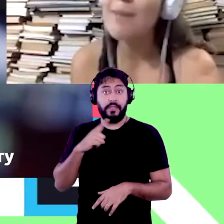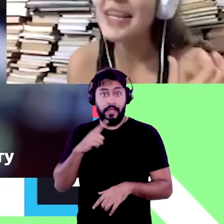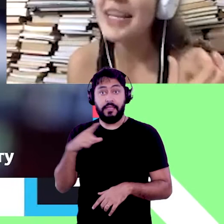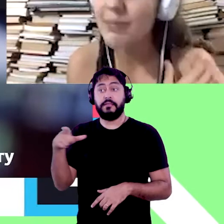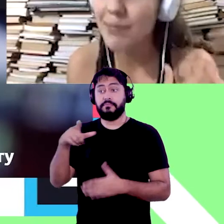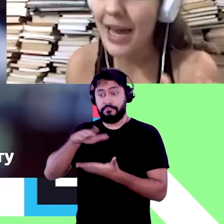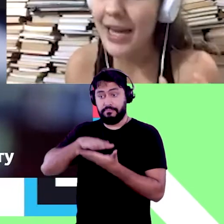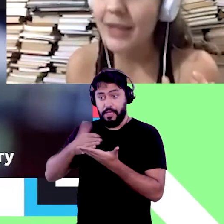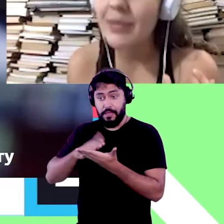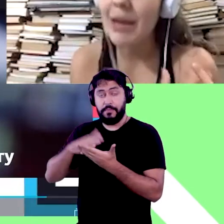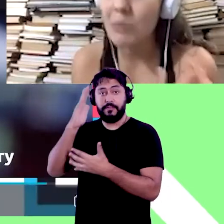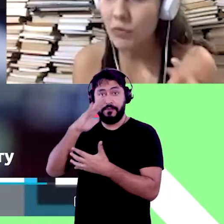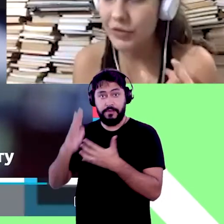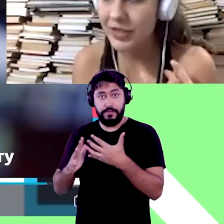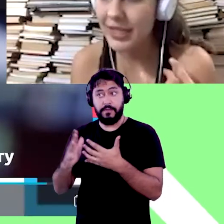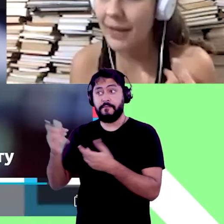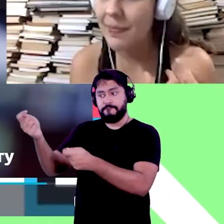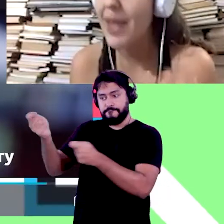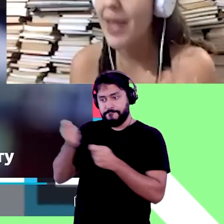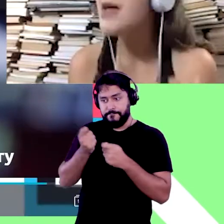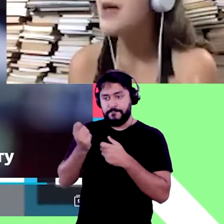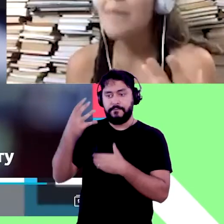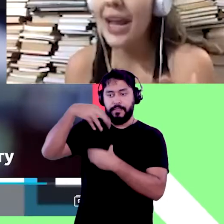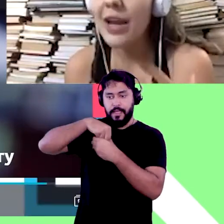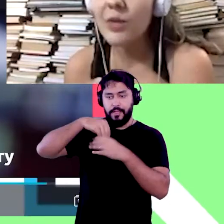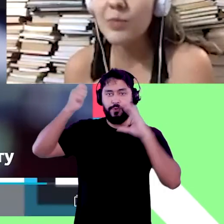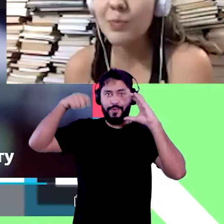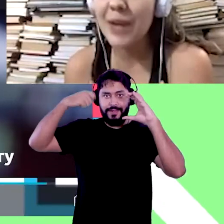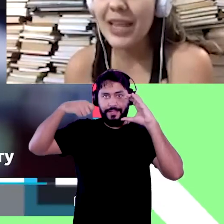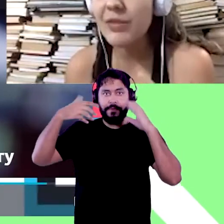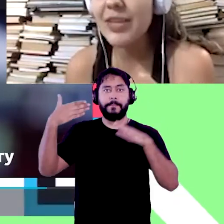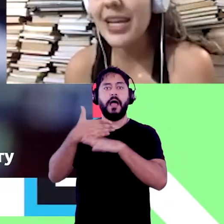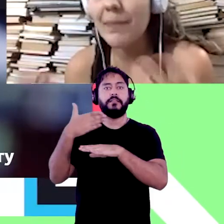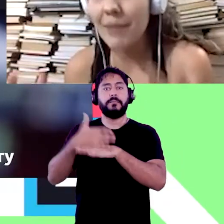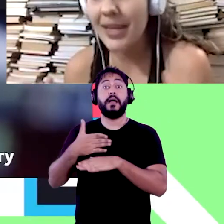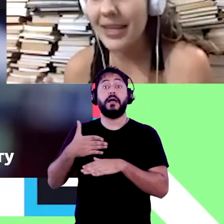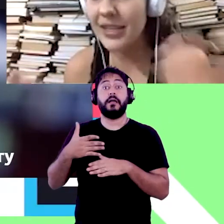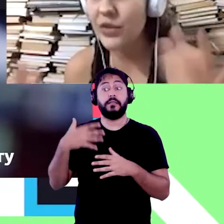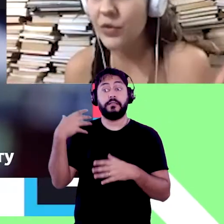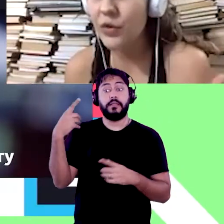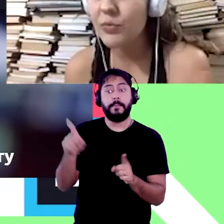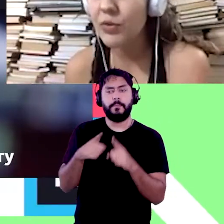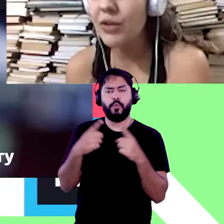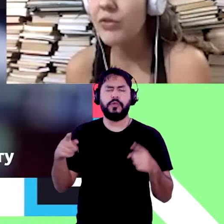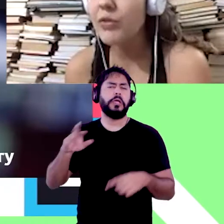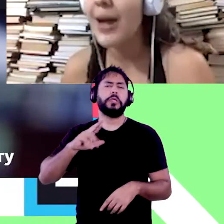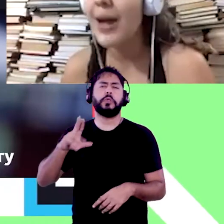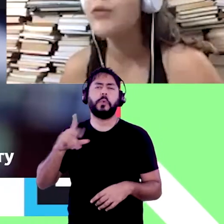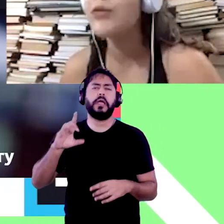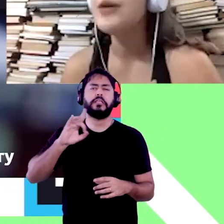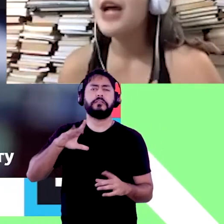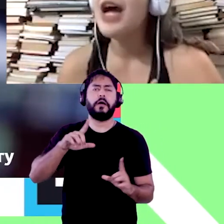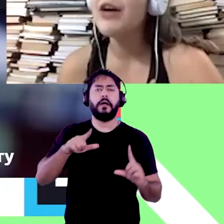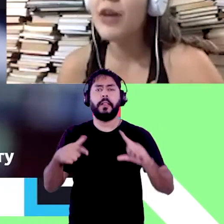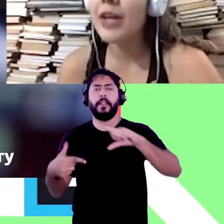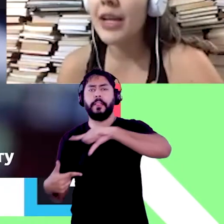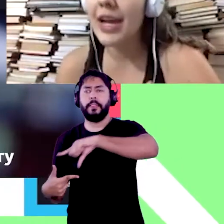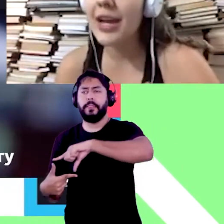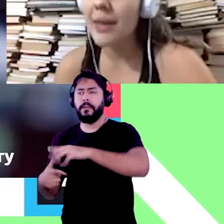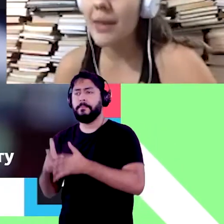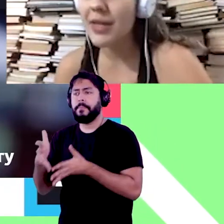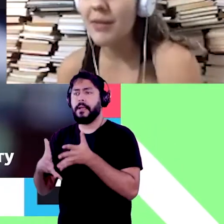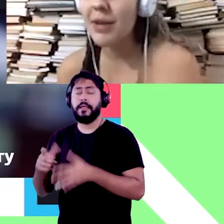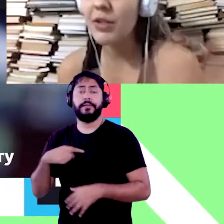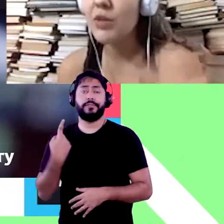para participarem da música, né, para não serem apenas, né, a gente ficou muito acostumado agora